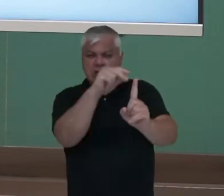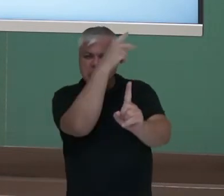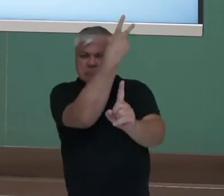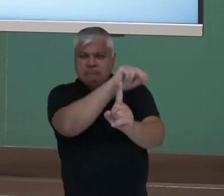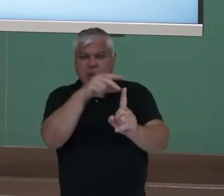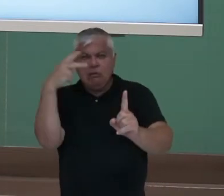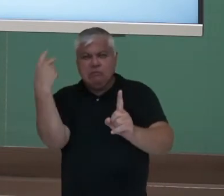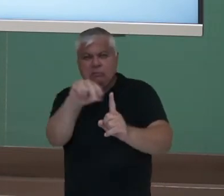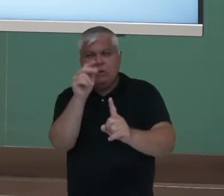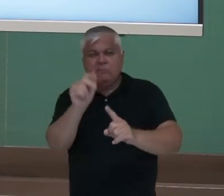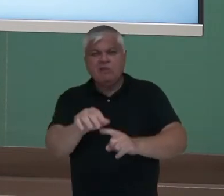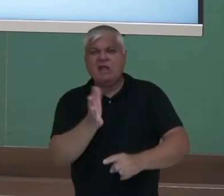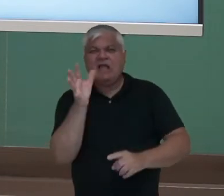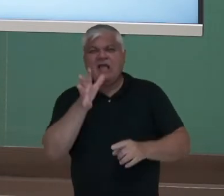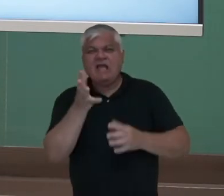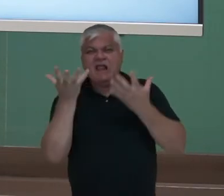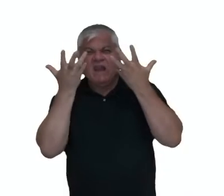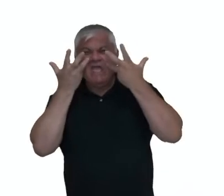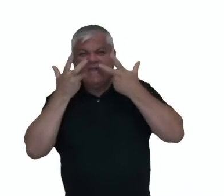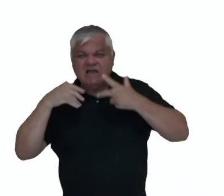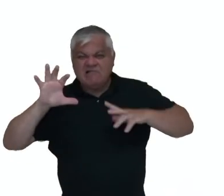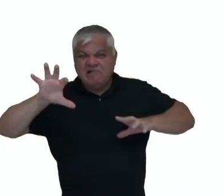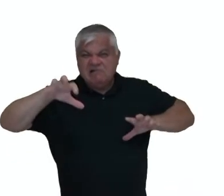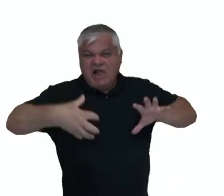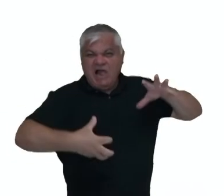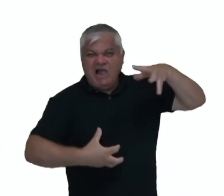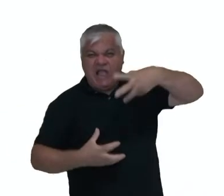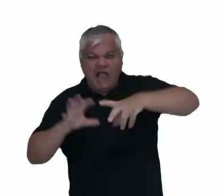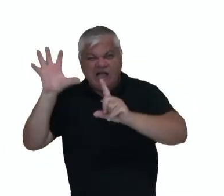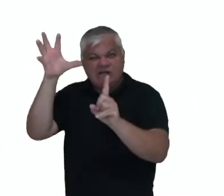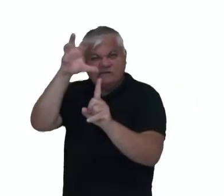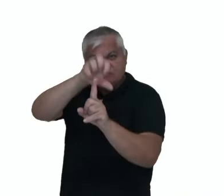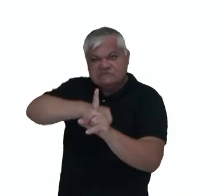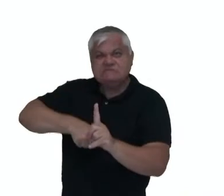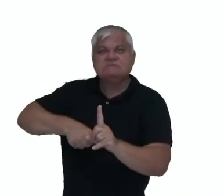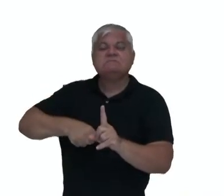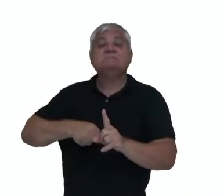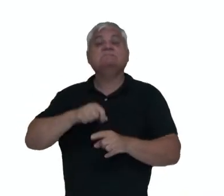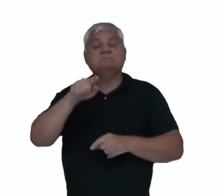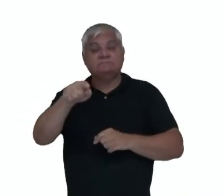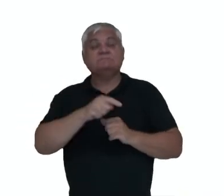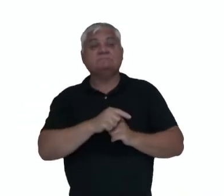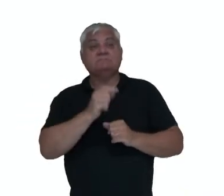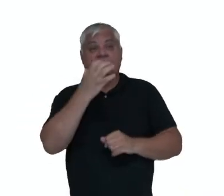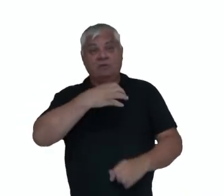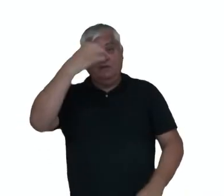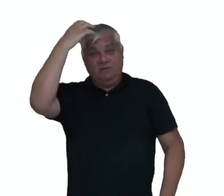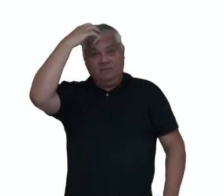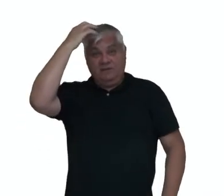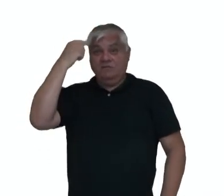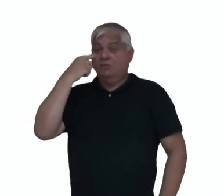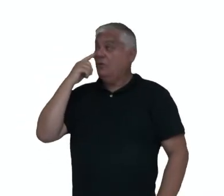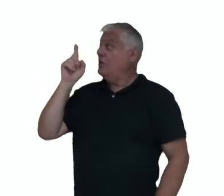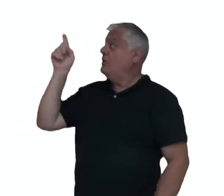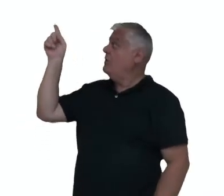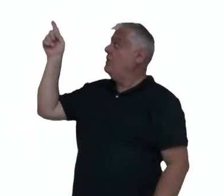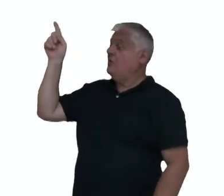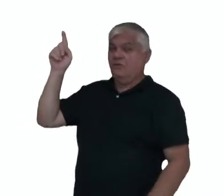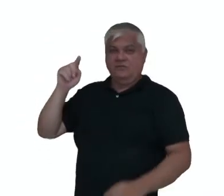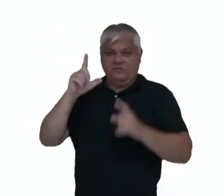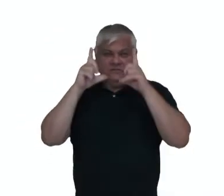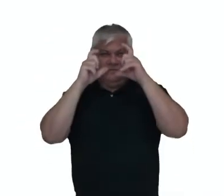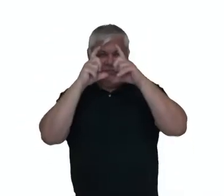aos leões. No ano de 313, o imperador Constantino, esse que está nesse mosaico aqui,